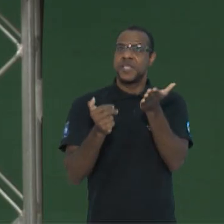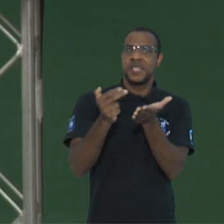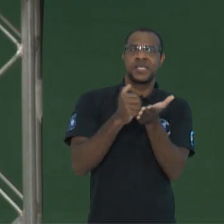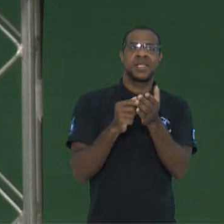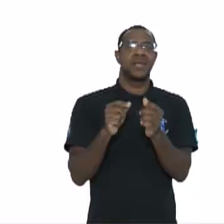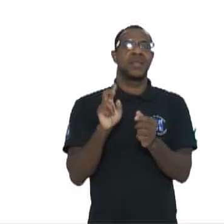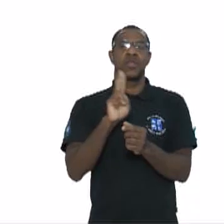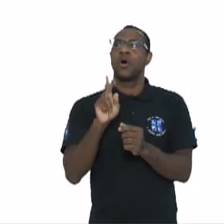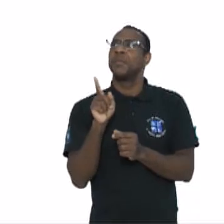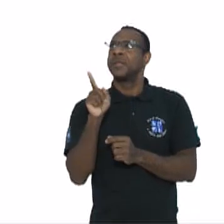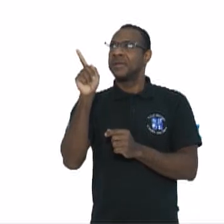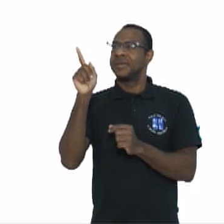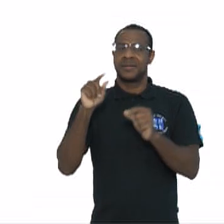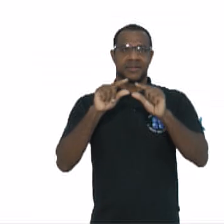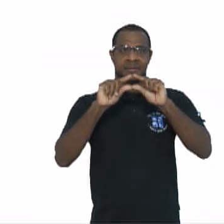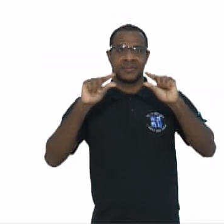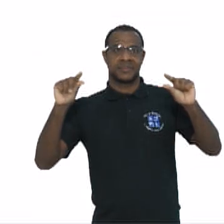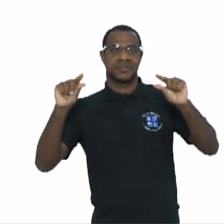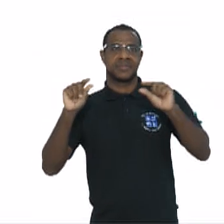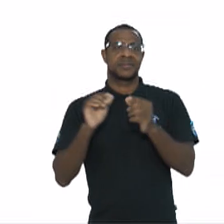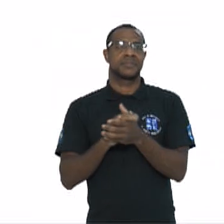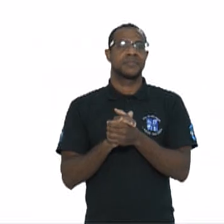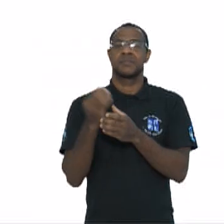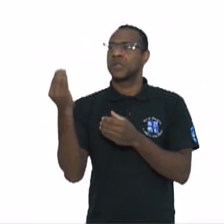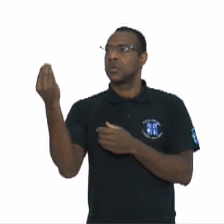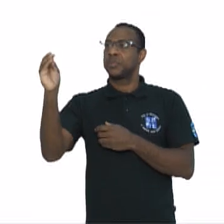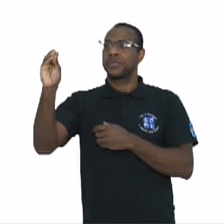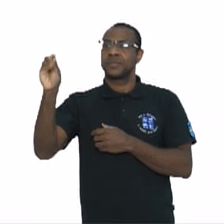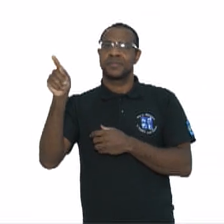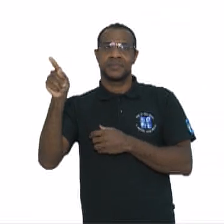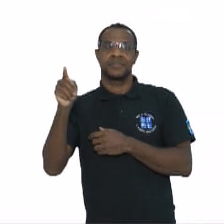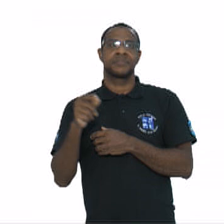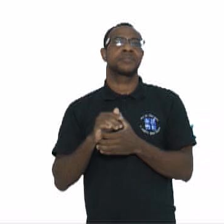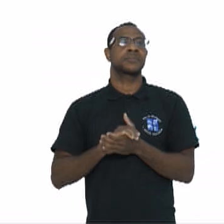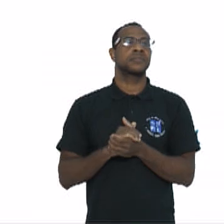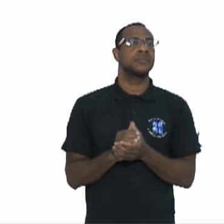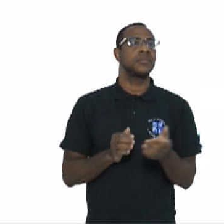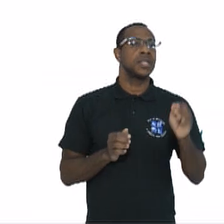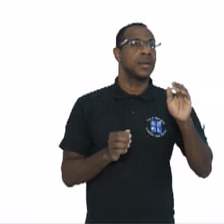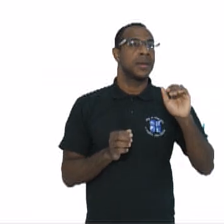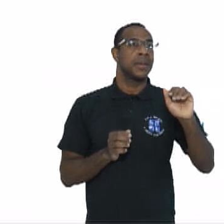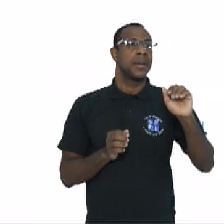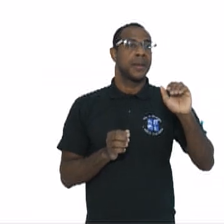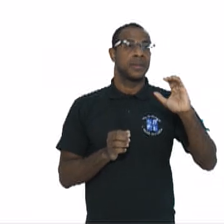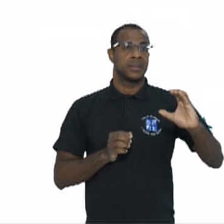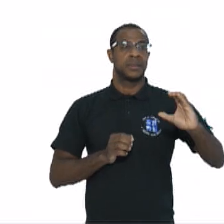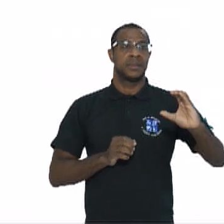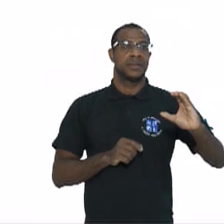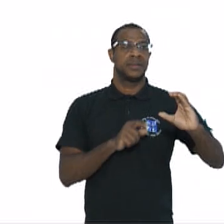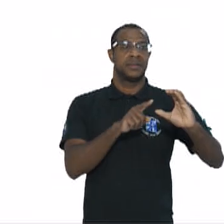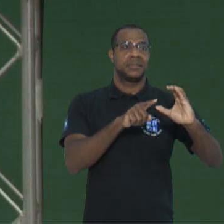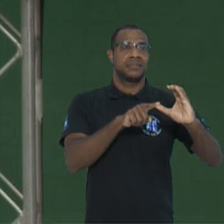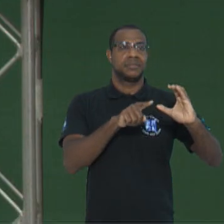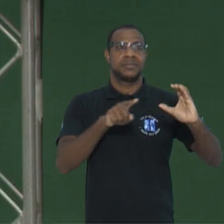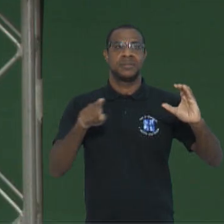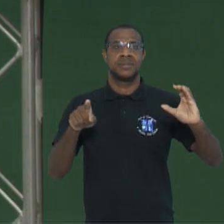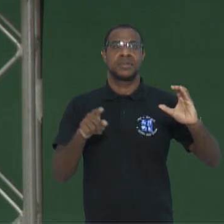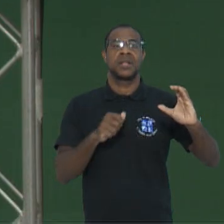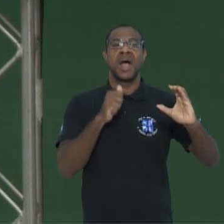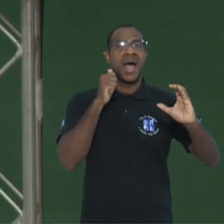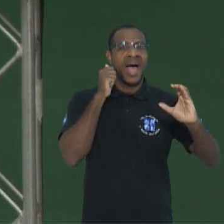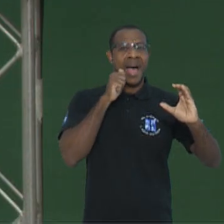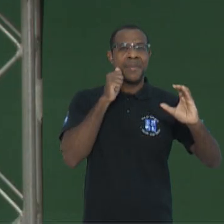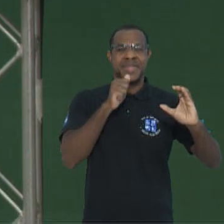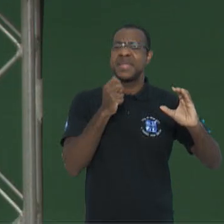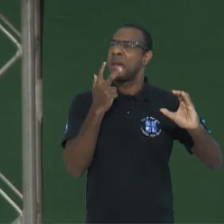The girl looks sad after the movie. A menina parecia triste depois